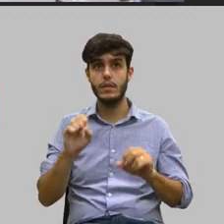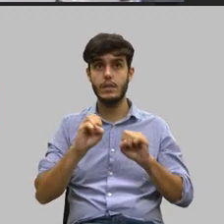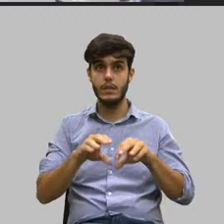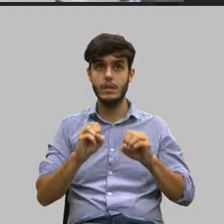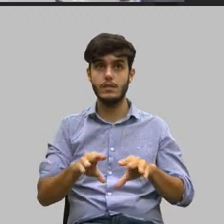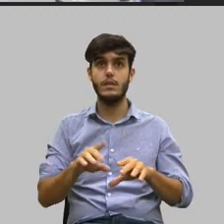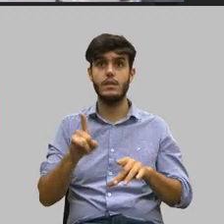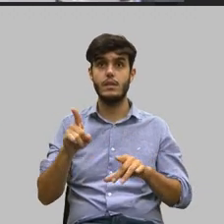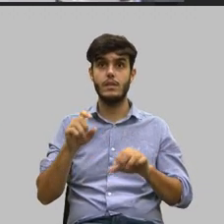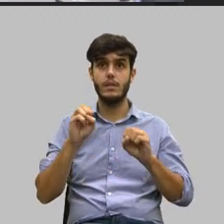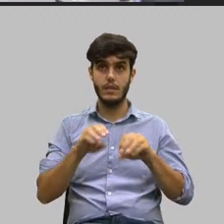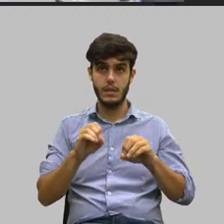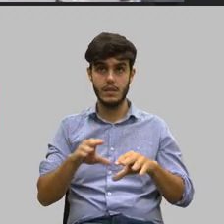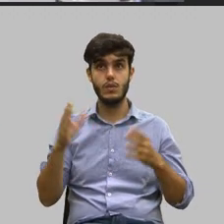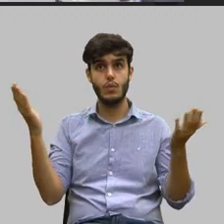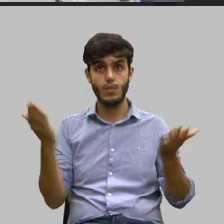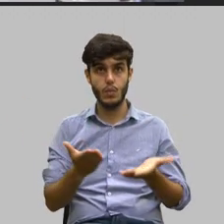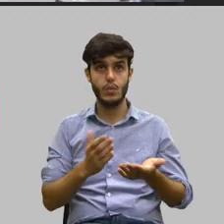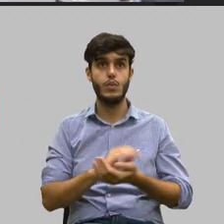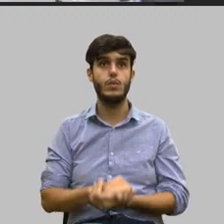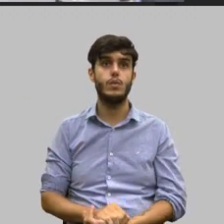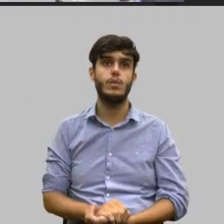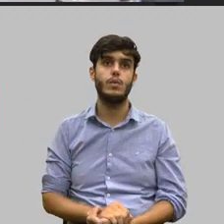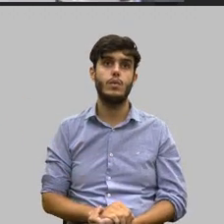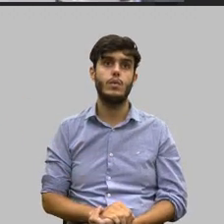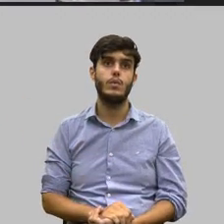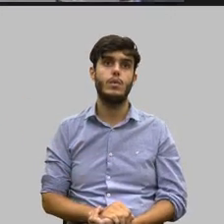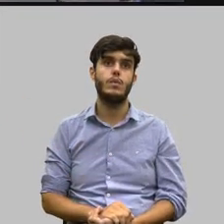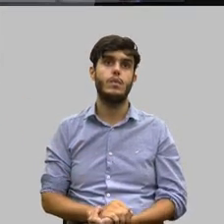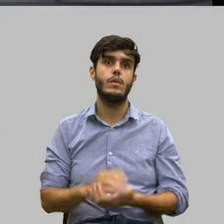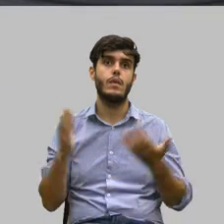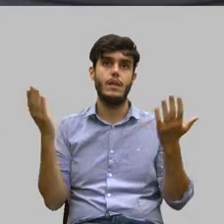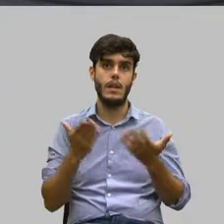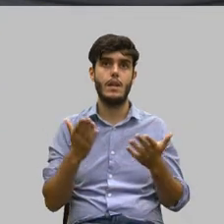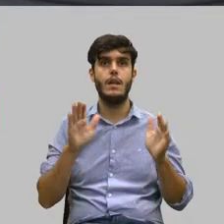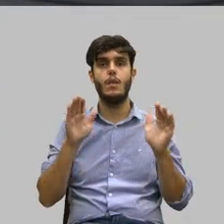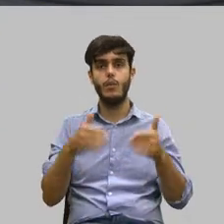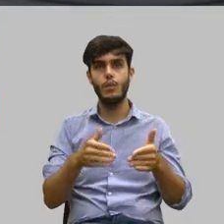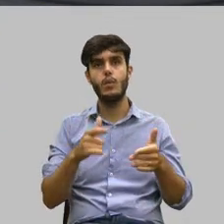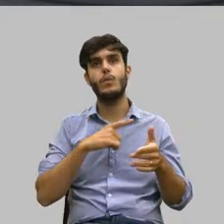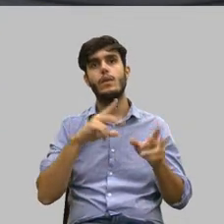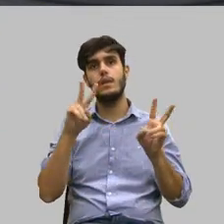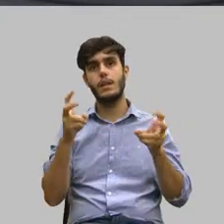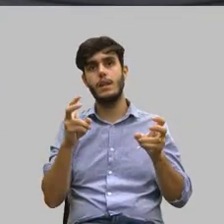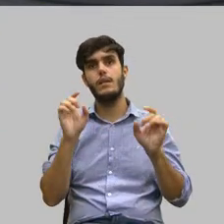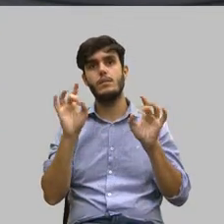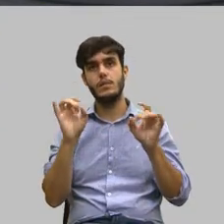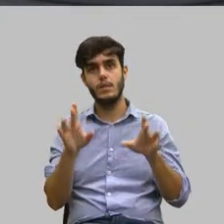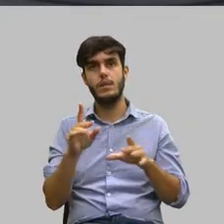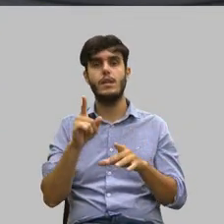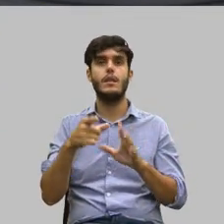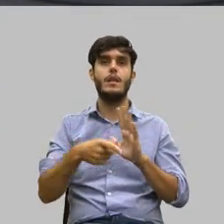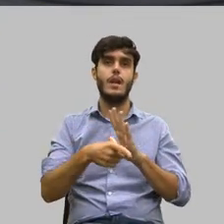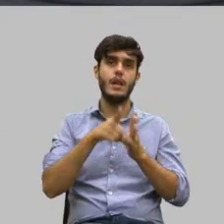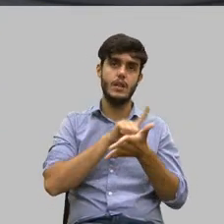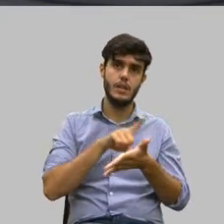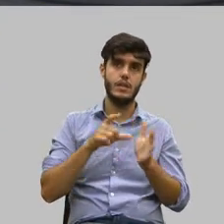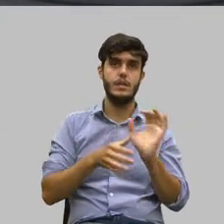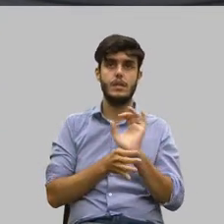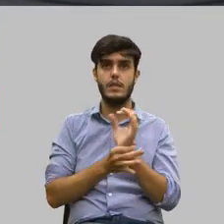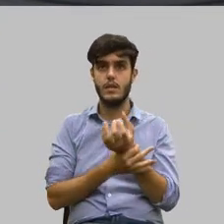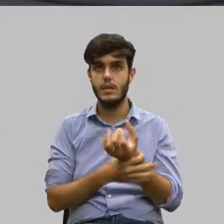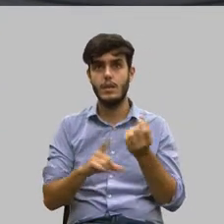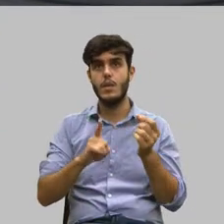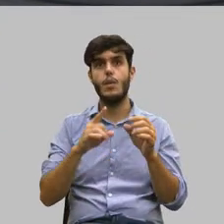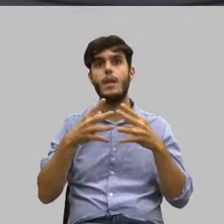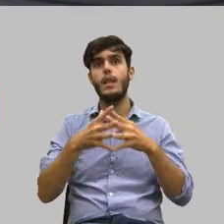então sendo executado nós vamos entrar com assuntos específicos de prevenção segurança e que não atrapalhe